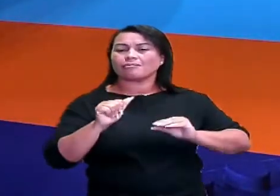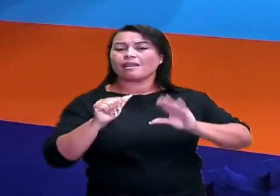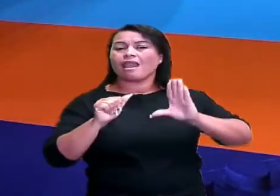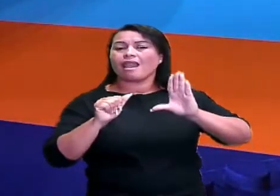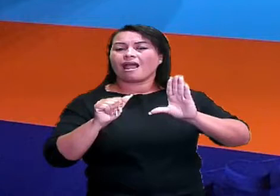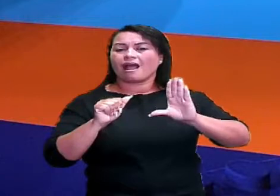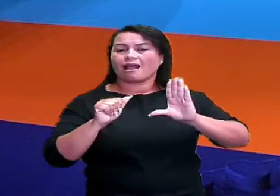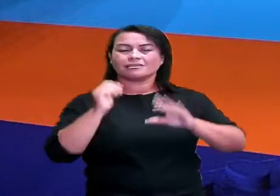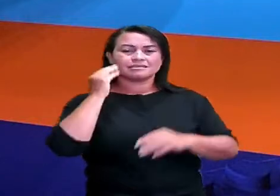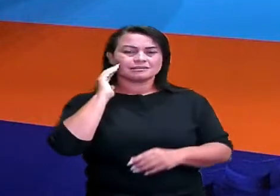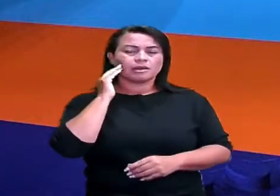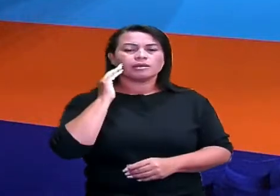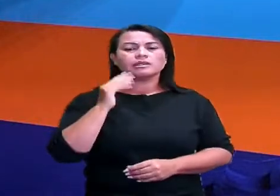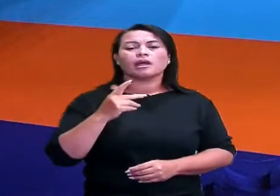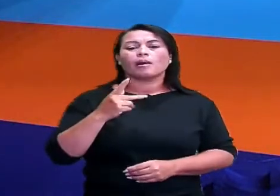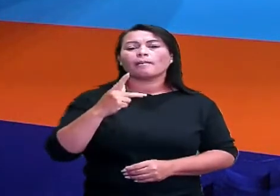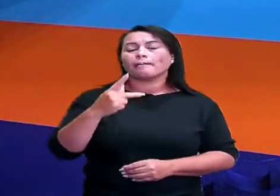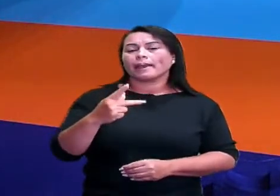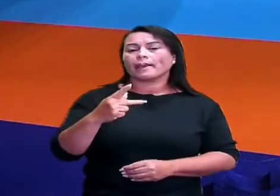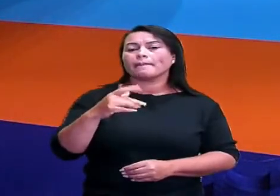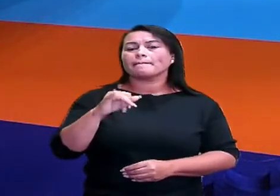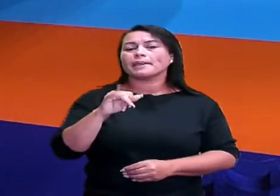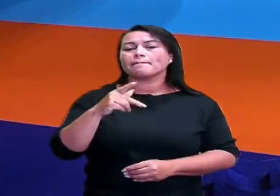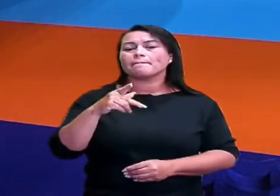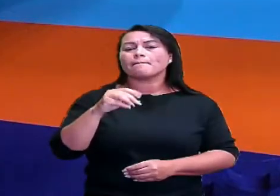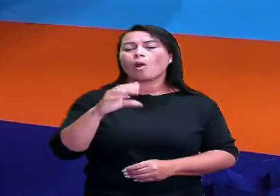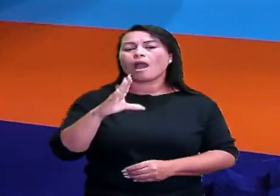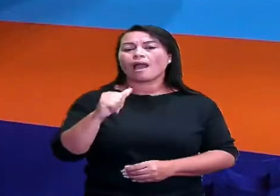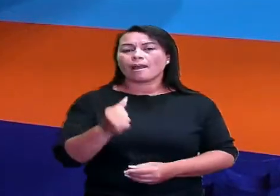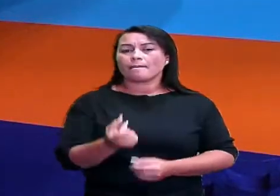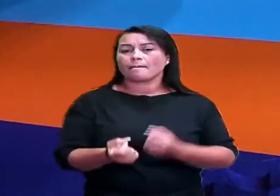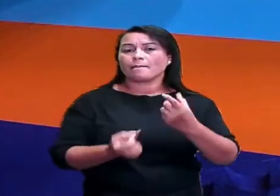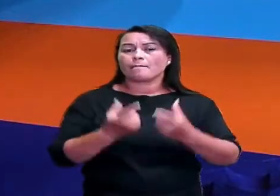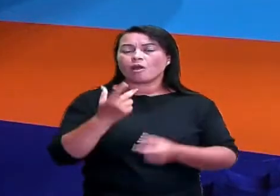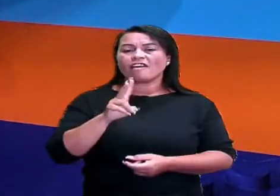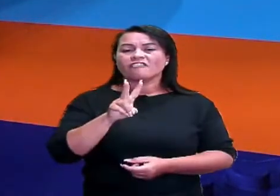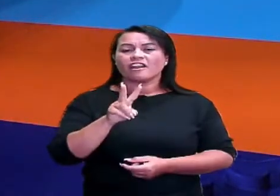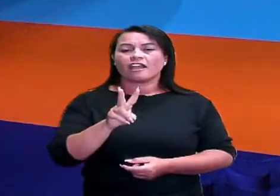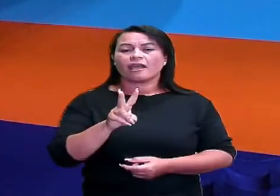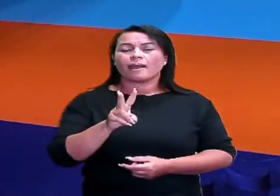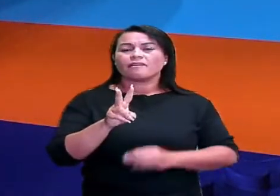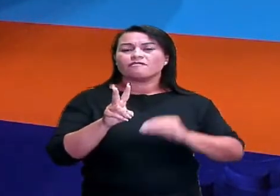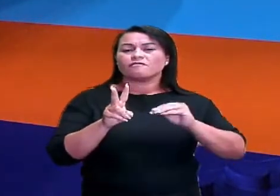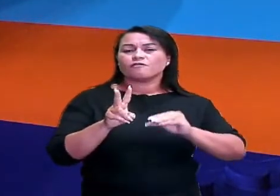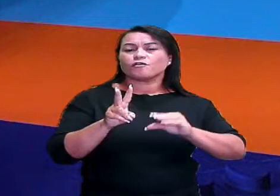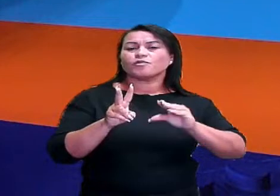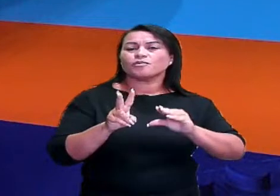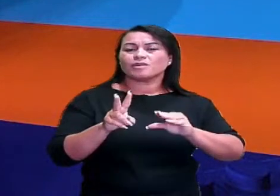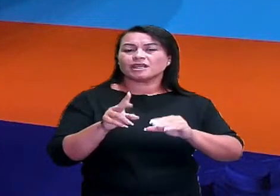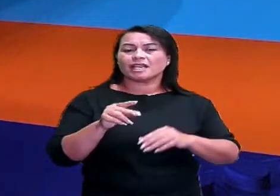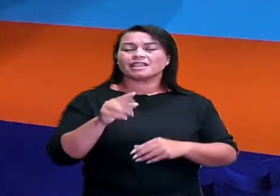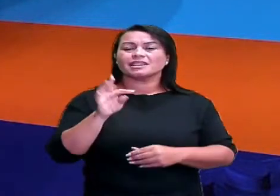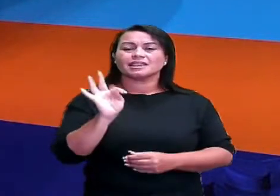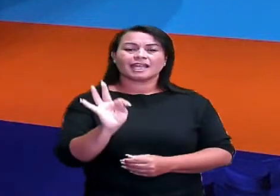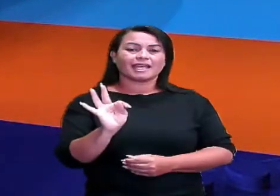P, pipoca. V, V. T,